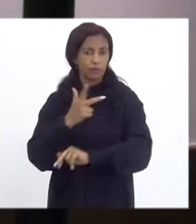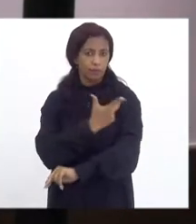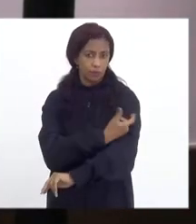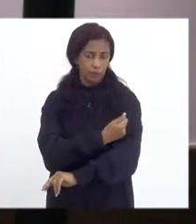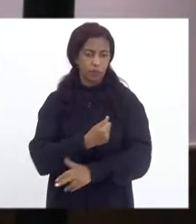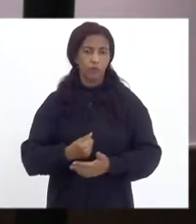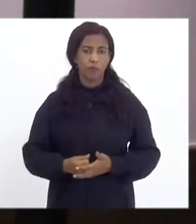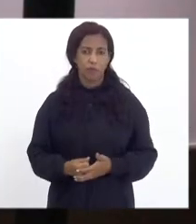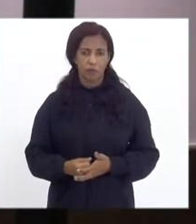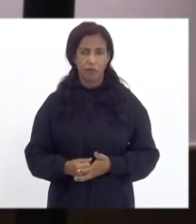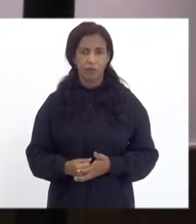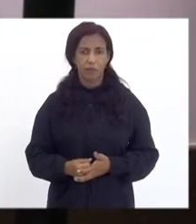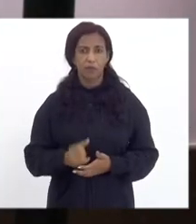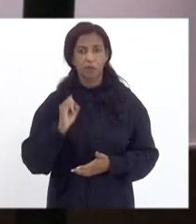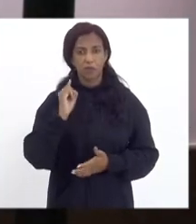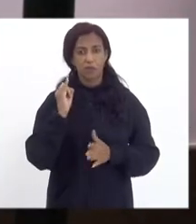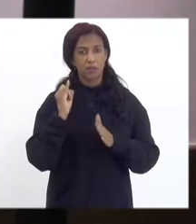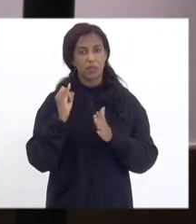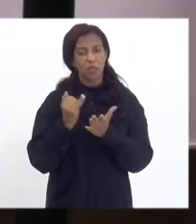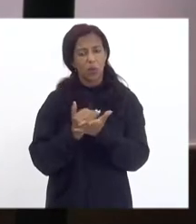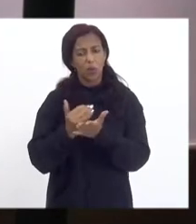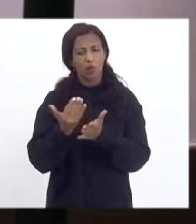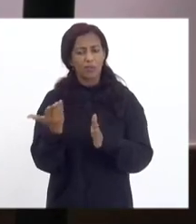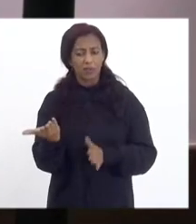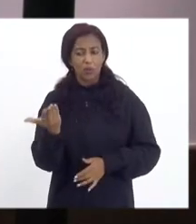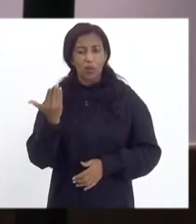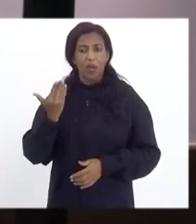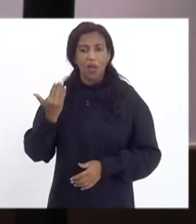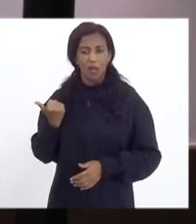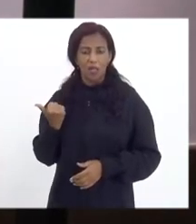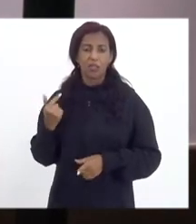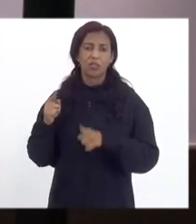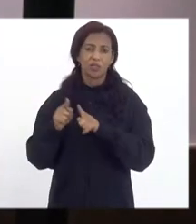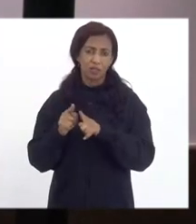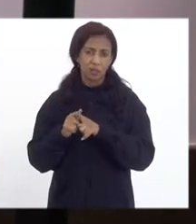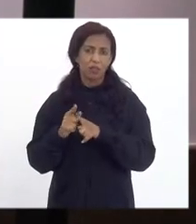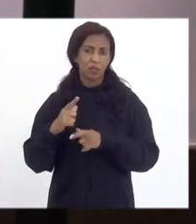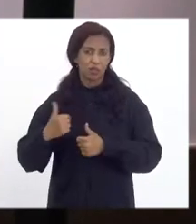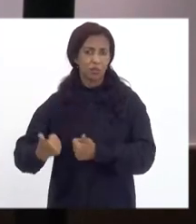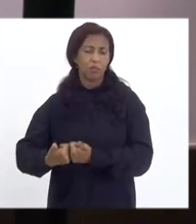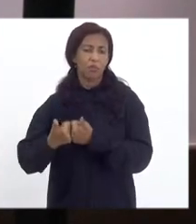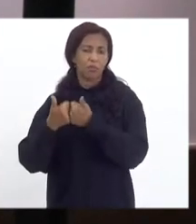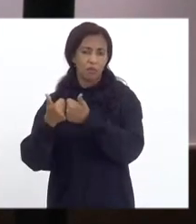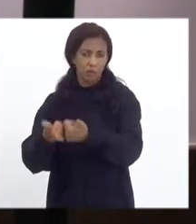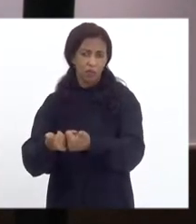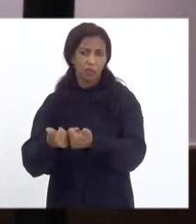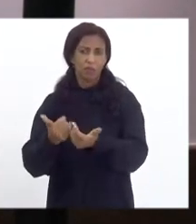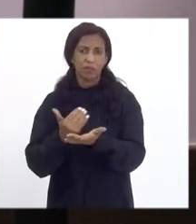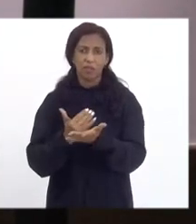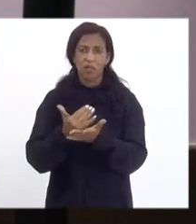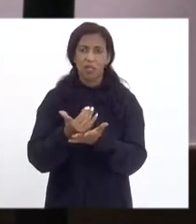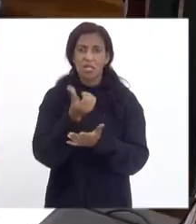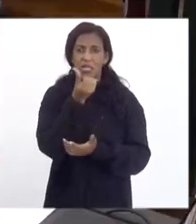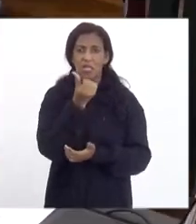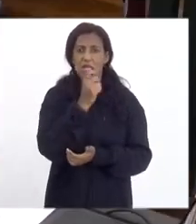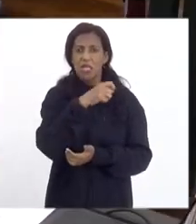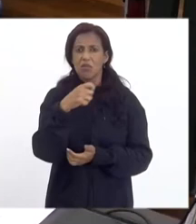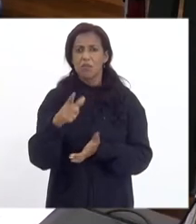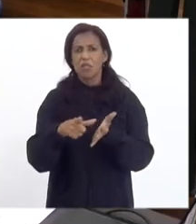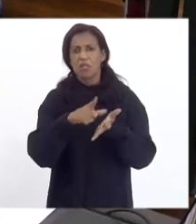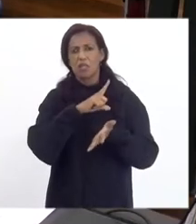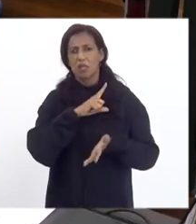Evidente, se a vacinação tivesse começado antes, esse efeito também teria ocorrido antes. Ela podia ter começado 6 meses antes,